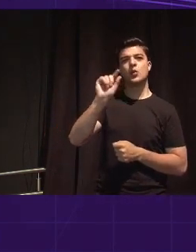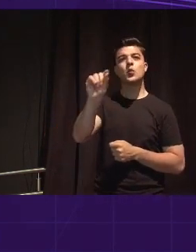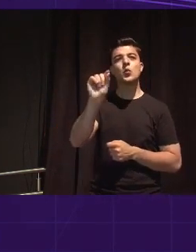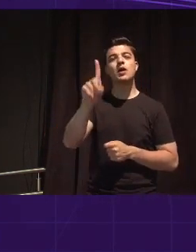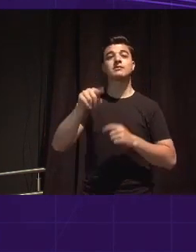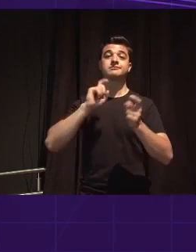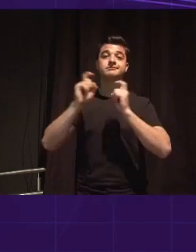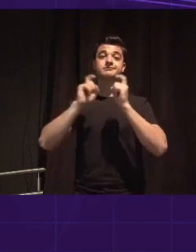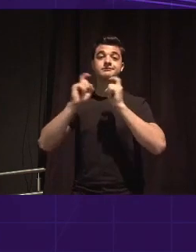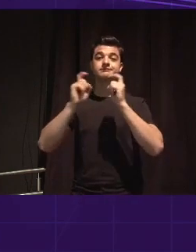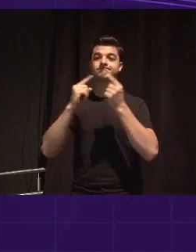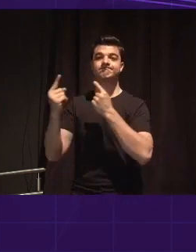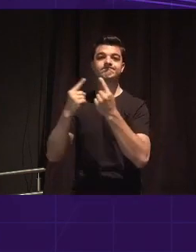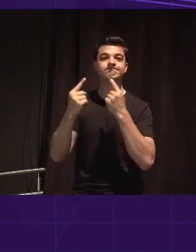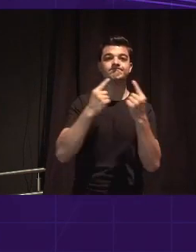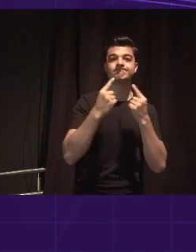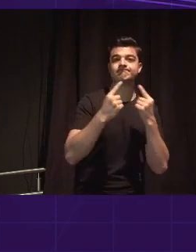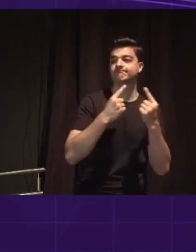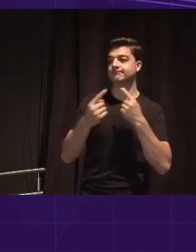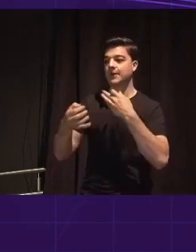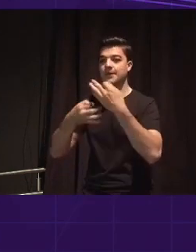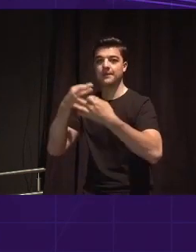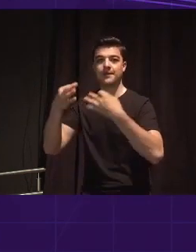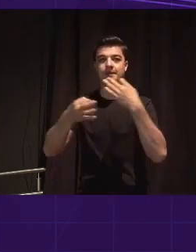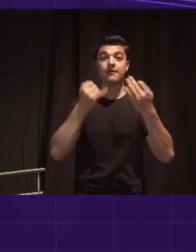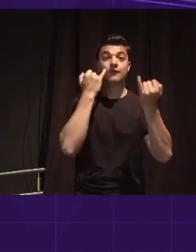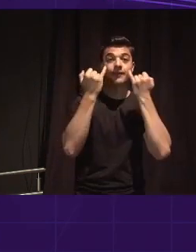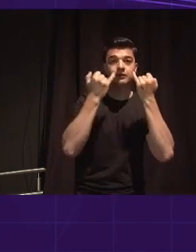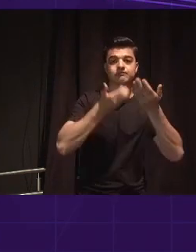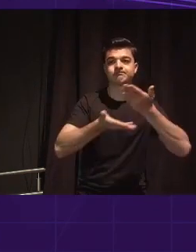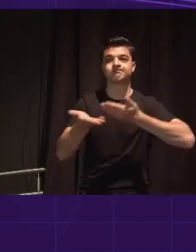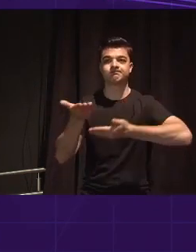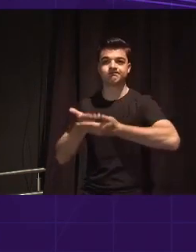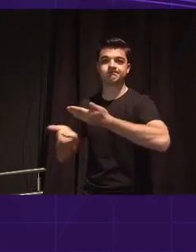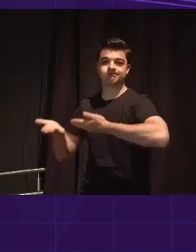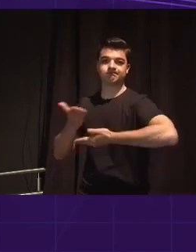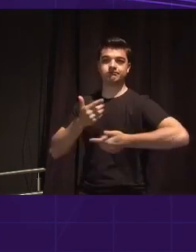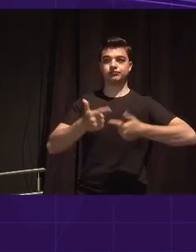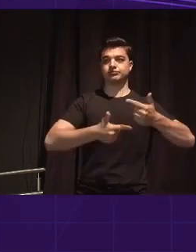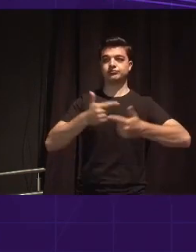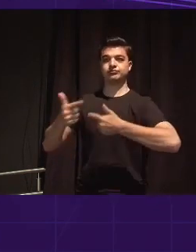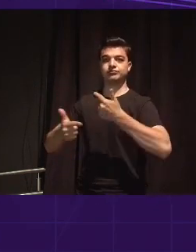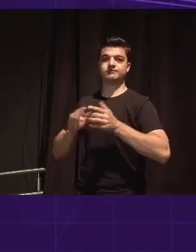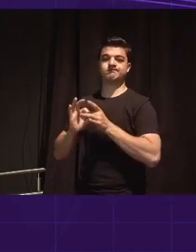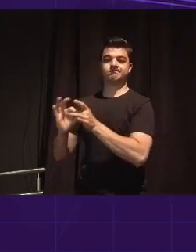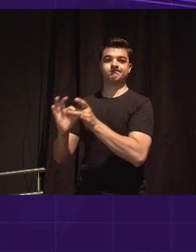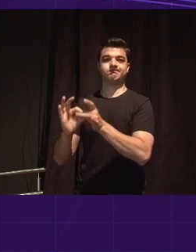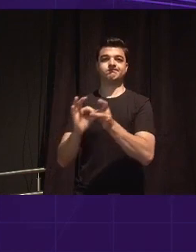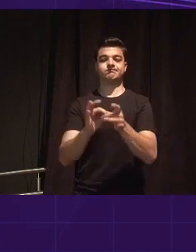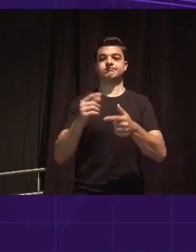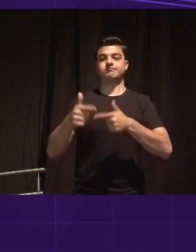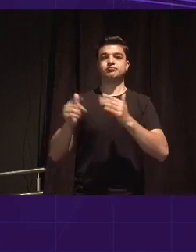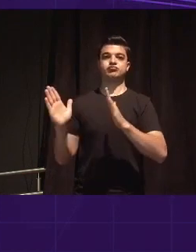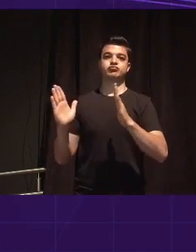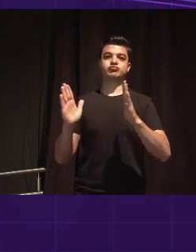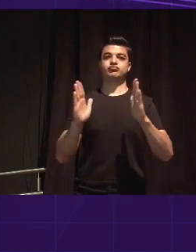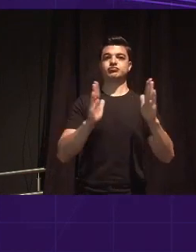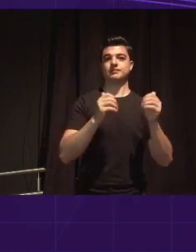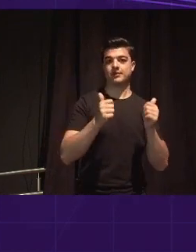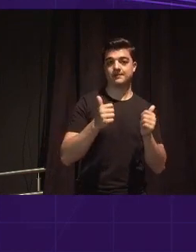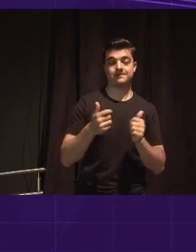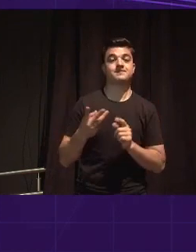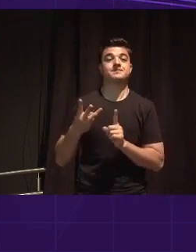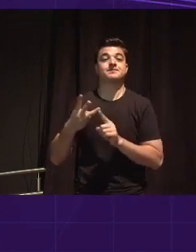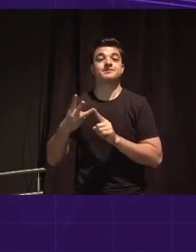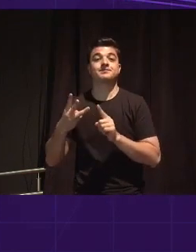ou cerimônias que nos ajudem a nos manter informados, a tomar decisões, a trabalharmos juntos de uma forma fluida, né? E eu preciso de competências, as